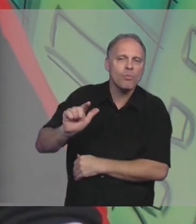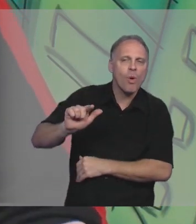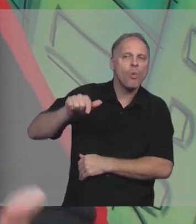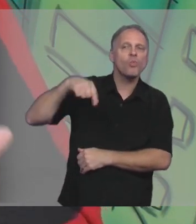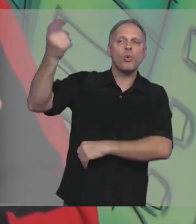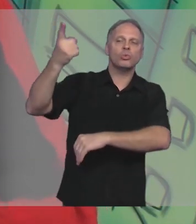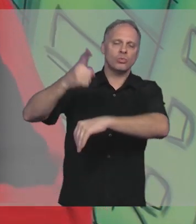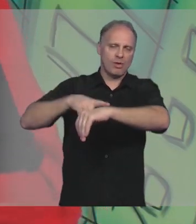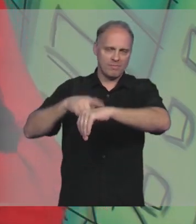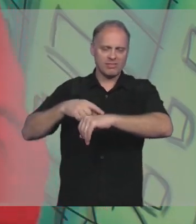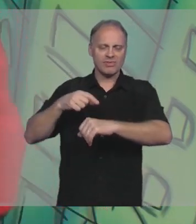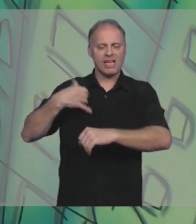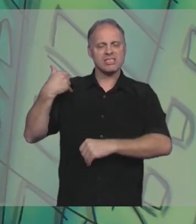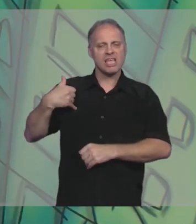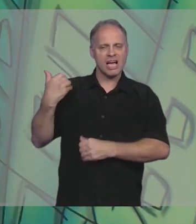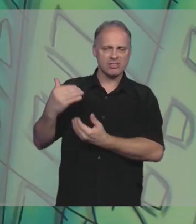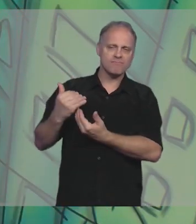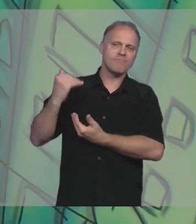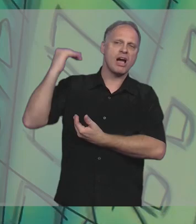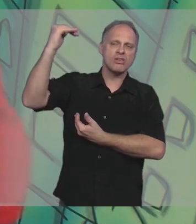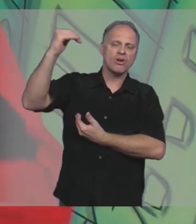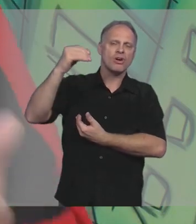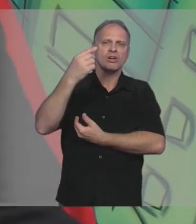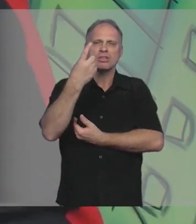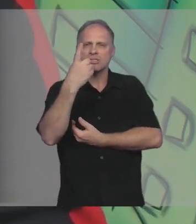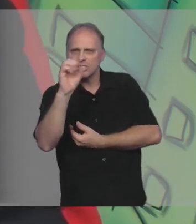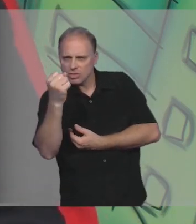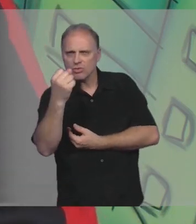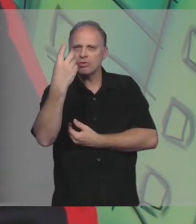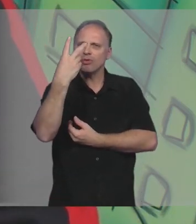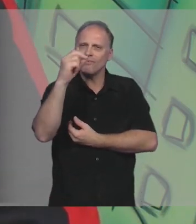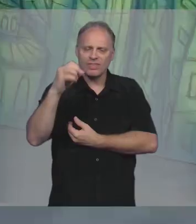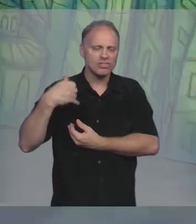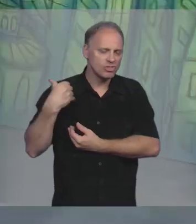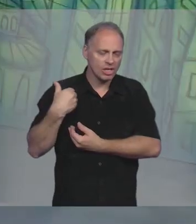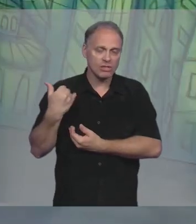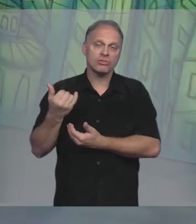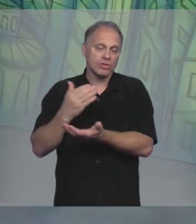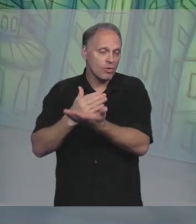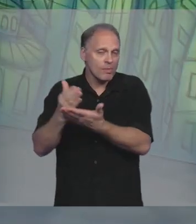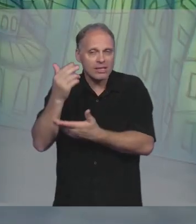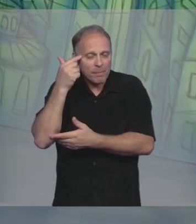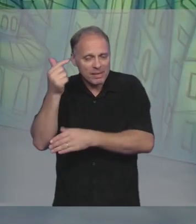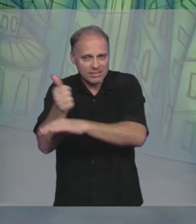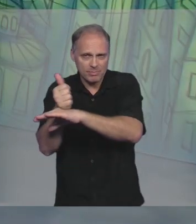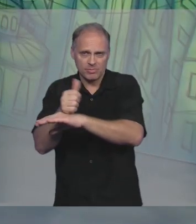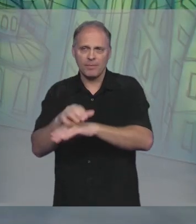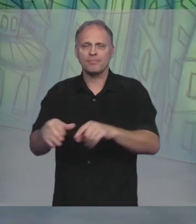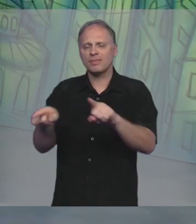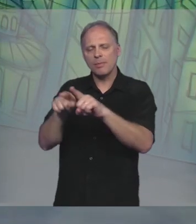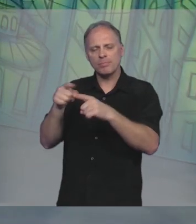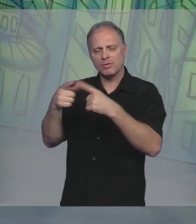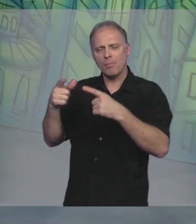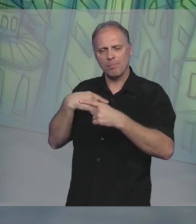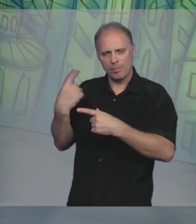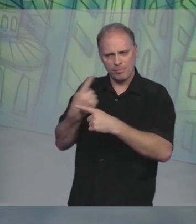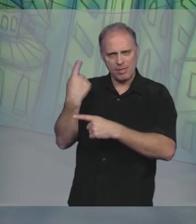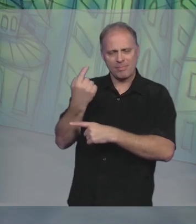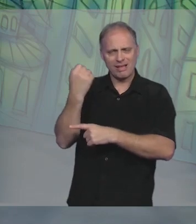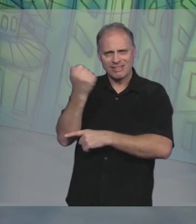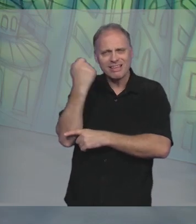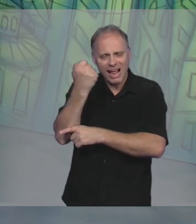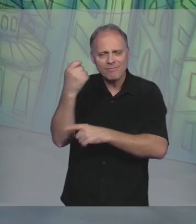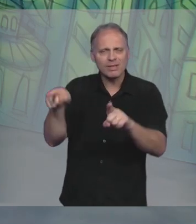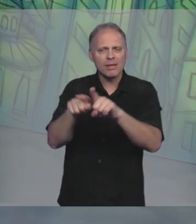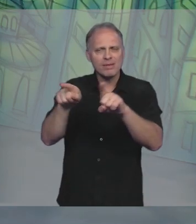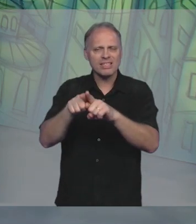quando eles chegaram na idade aí de 18, 20 anos. E além da questão do suicídio, que é gravíssimo, mas também tem um aumento da